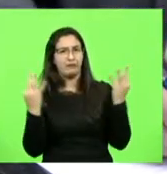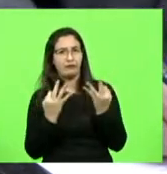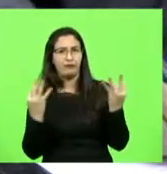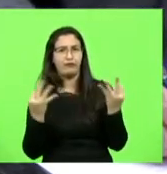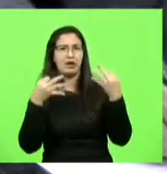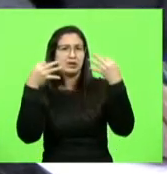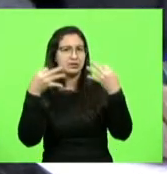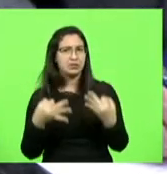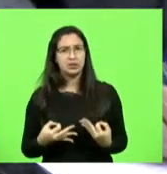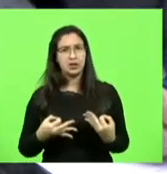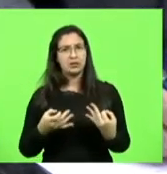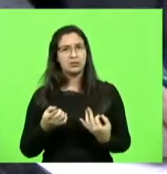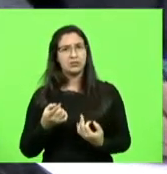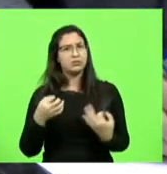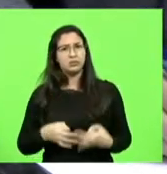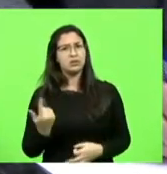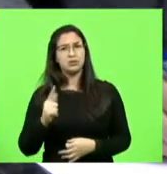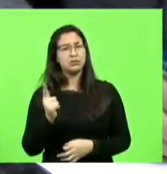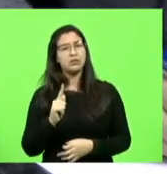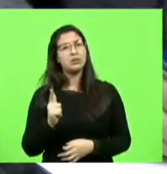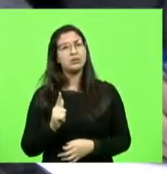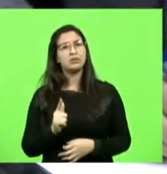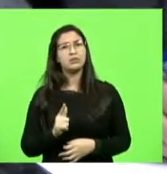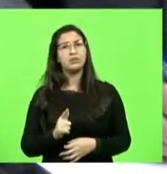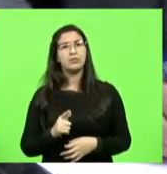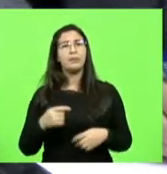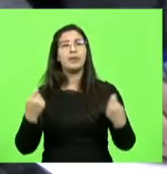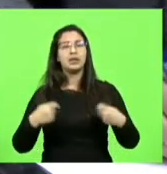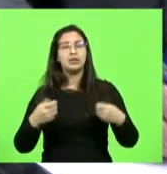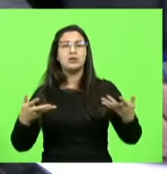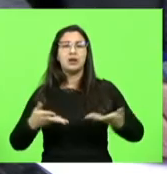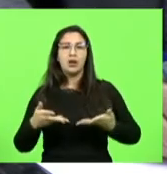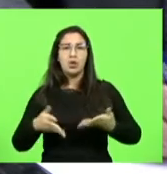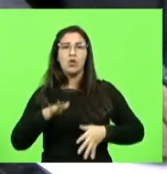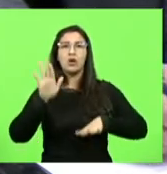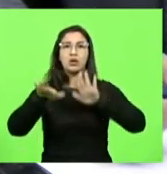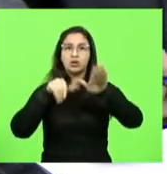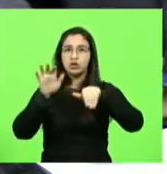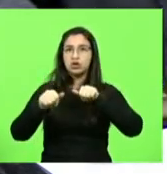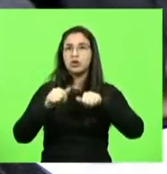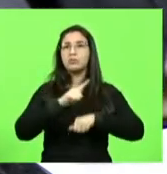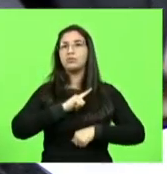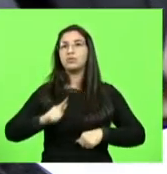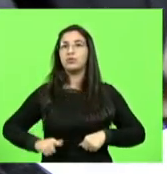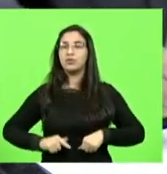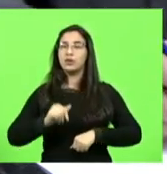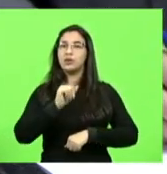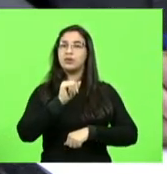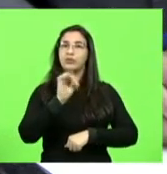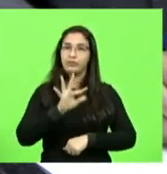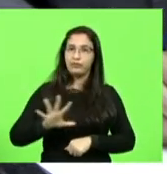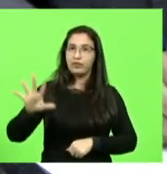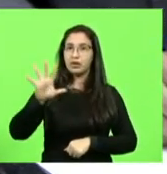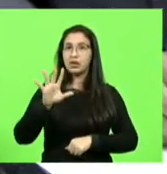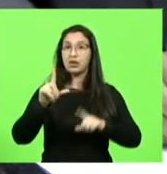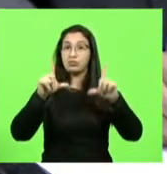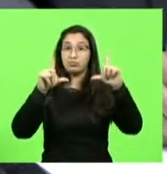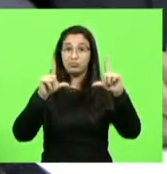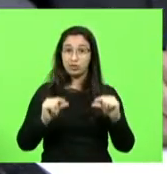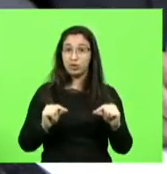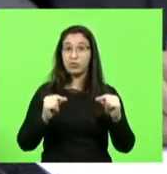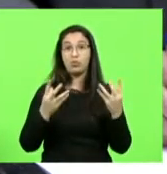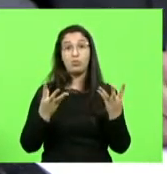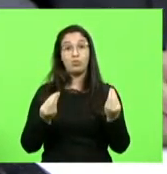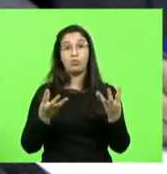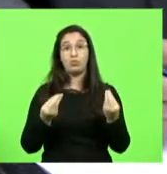gente? Não está? Então, a gente tem que pegar agora, colocar, realmente chamar a atenção do governo federal, que está reduzindo um